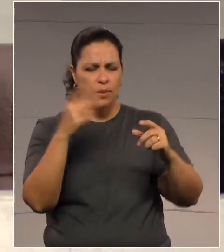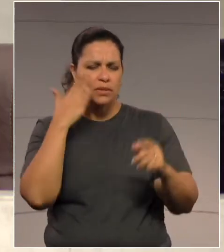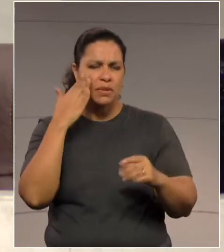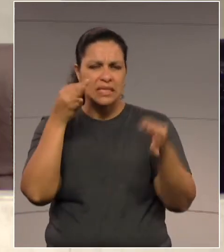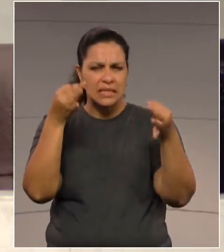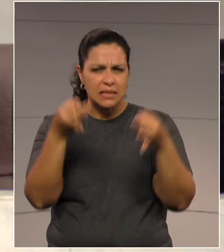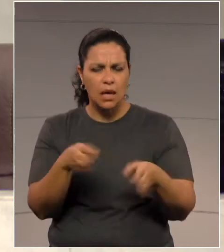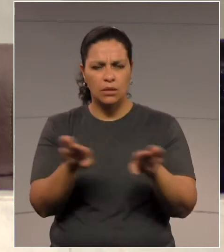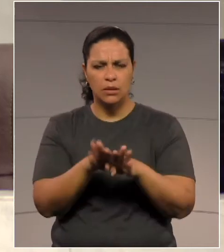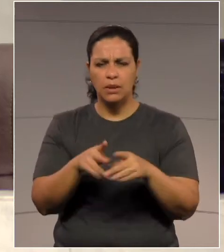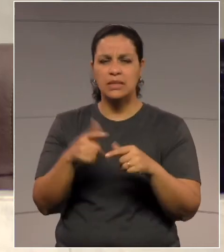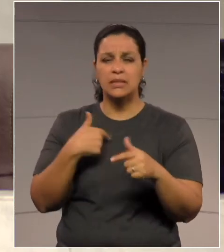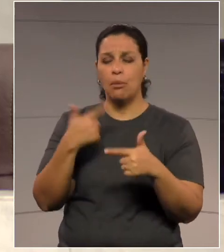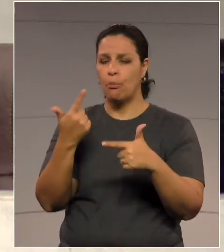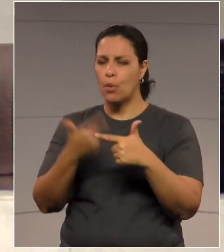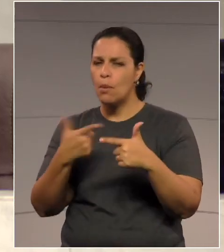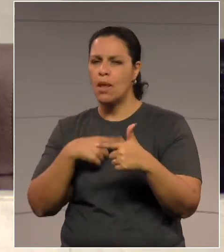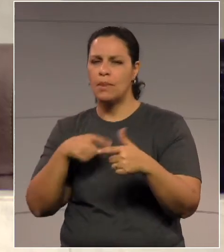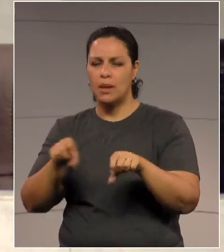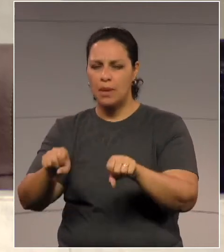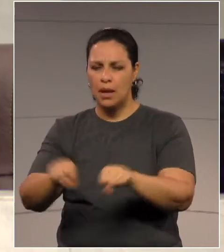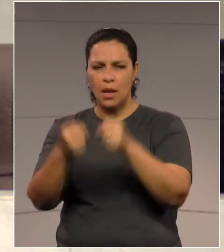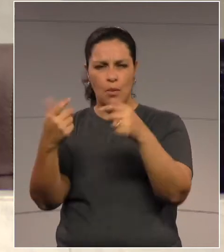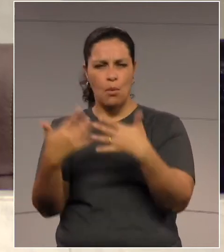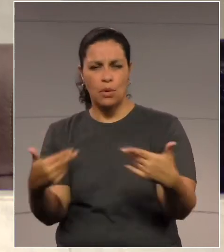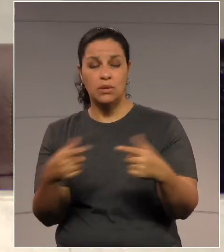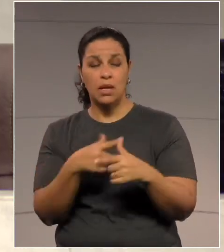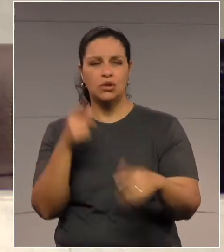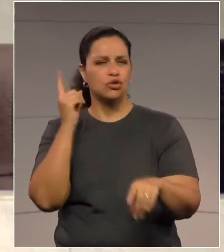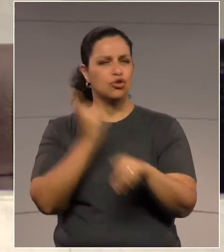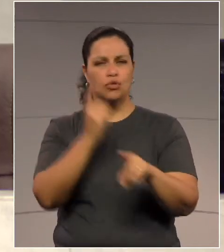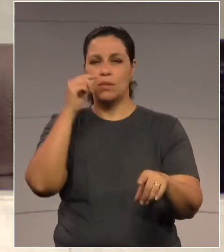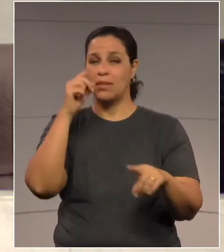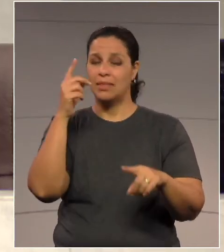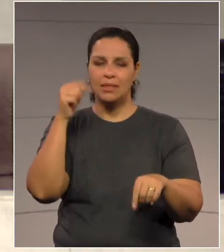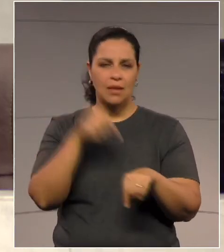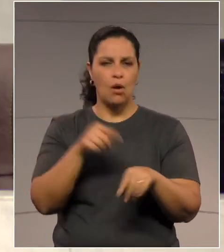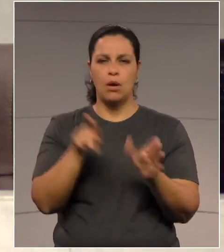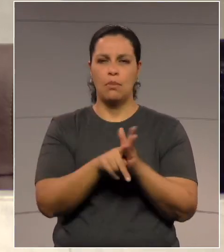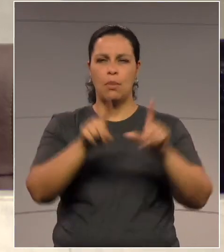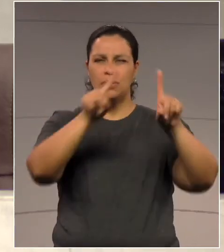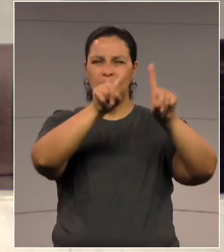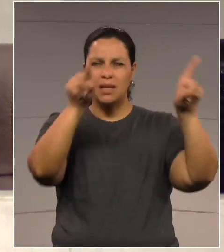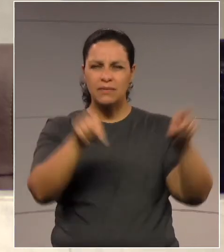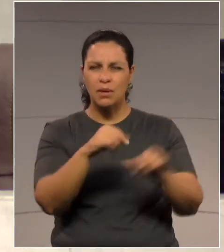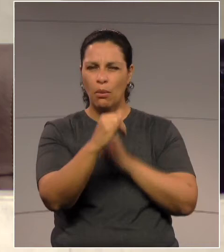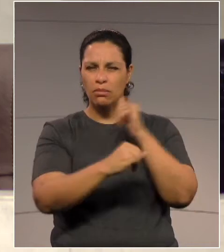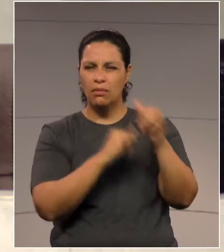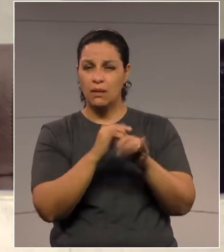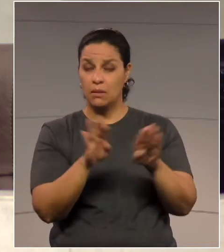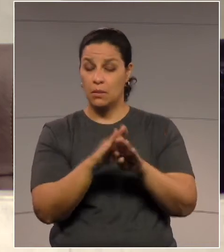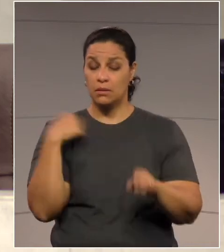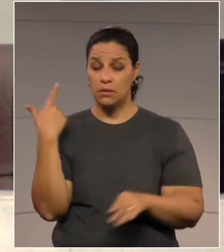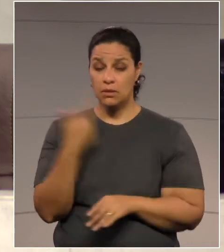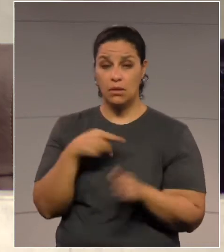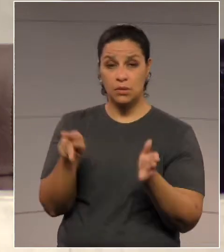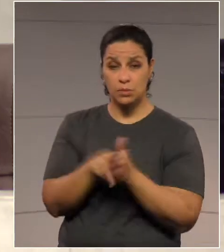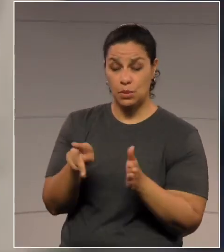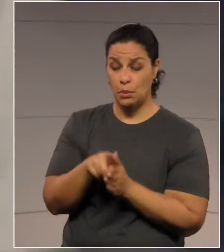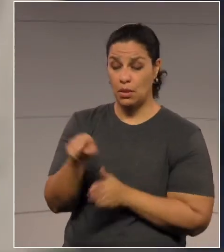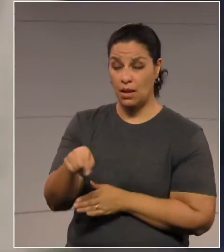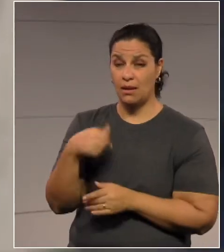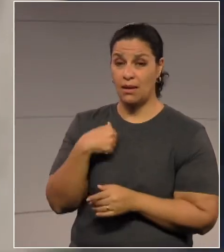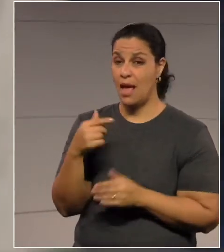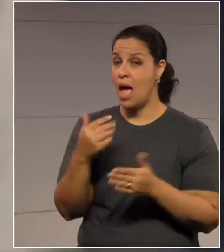de medição, eventuais perdas. Então, teria uma economia muito grande. Então, nós vamos ter um fluxo de investimento por parte